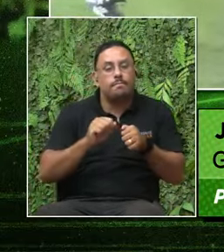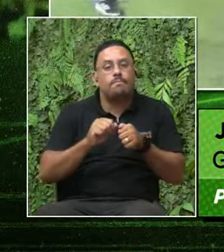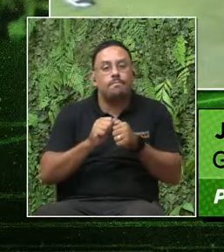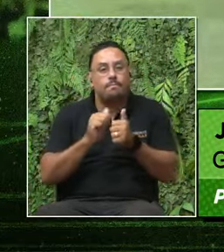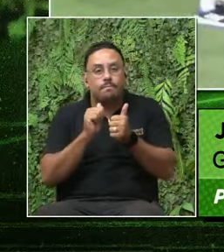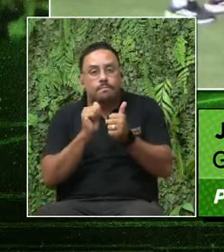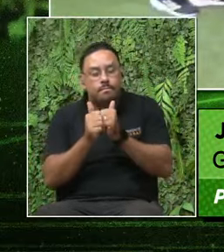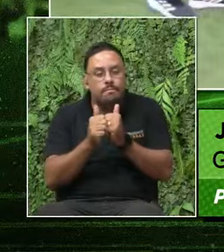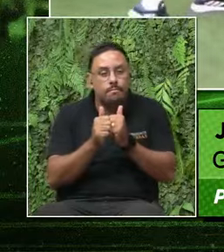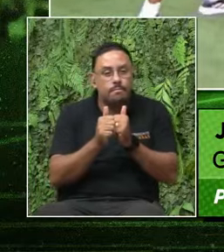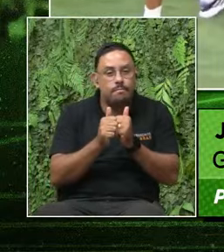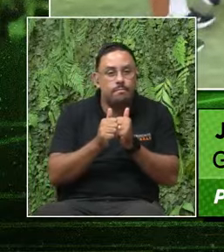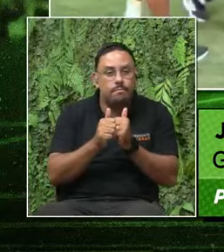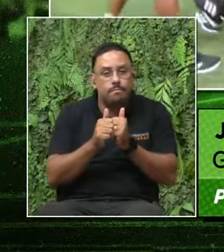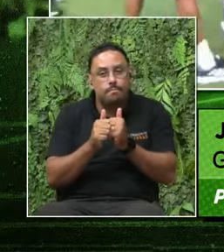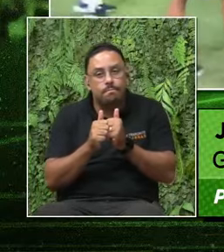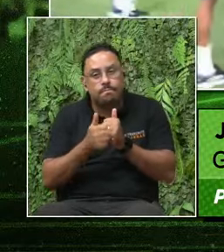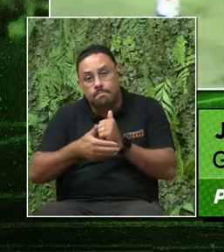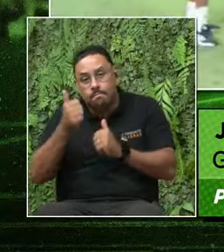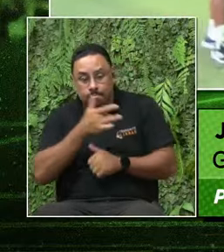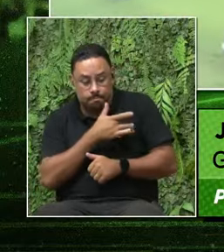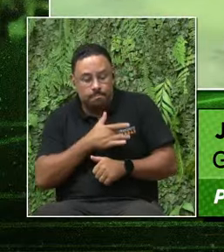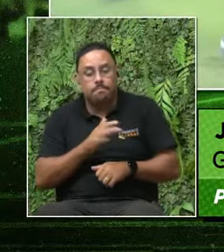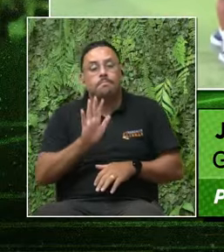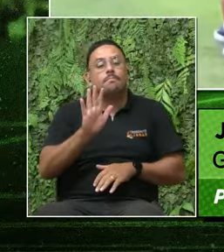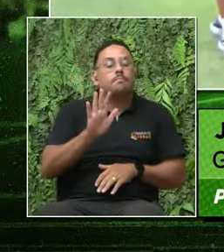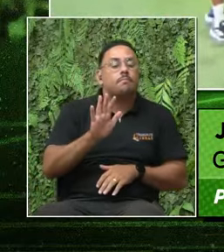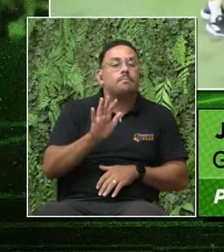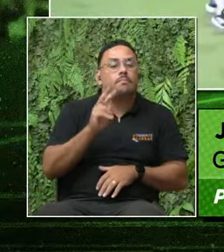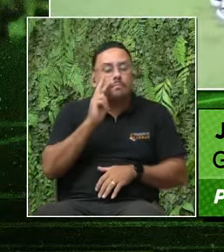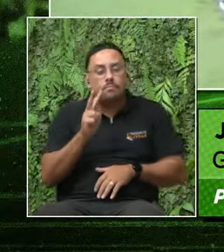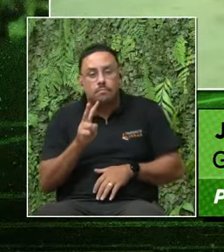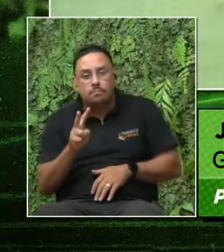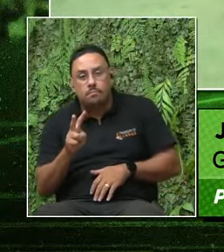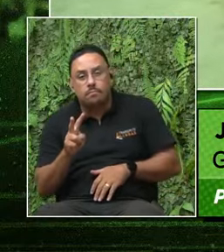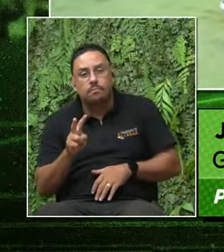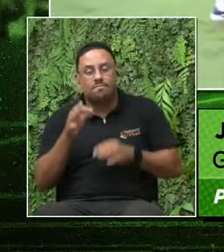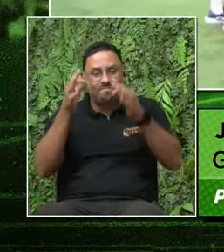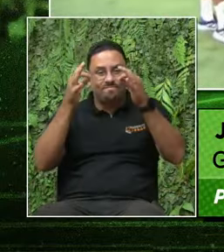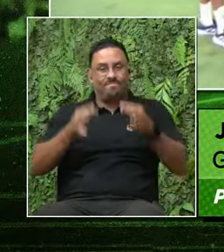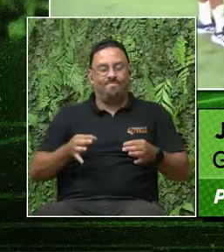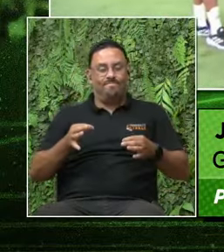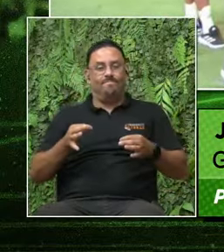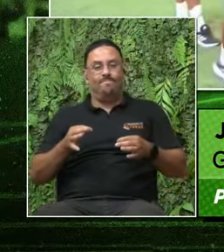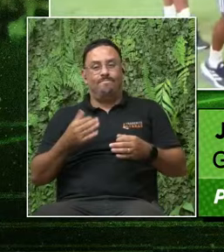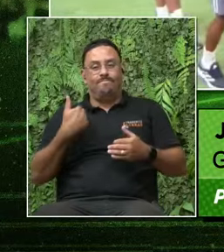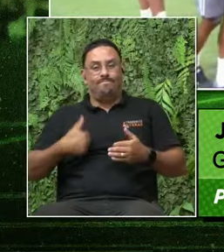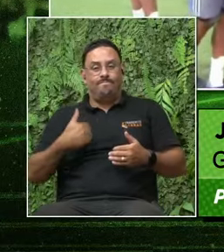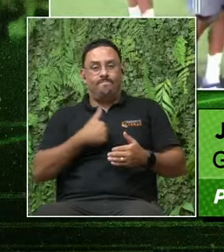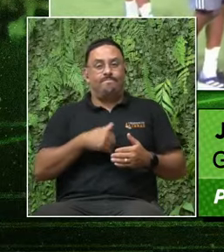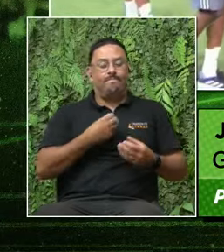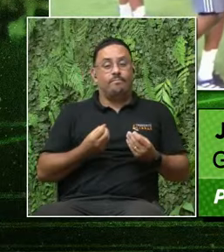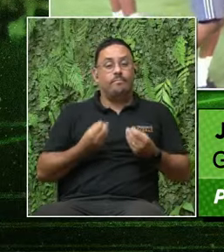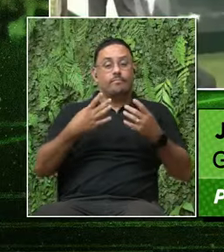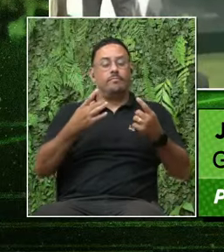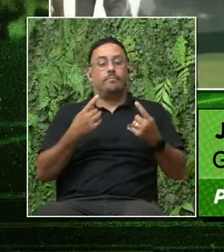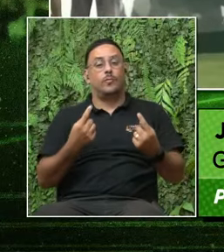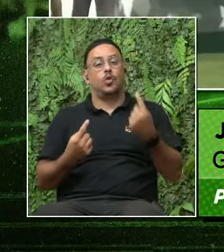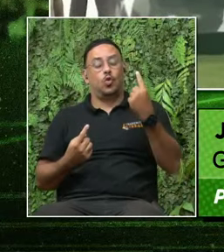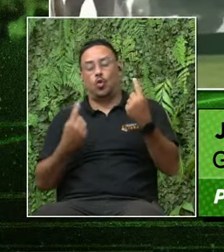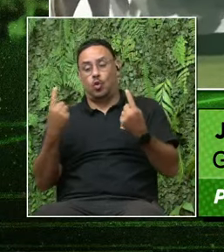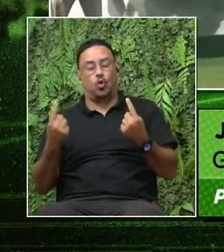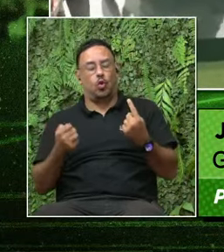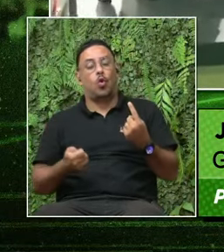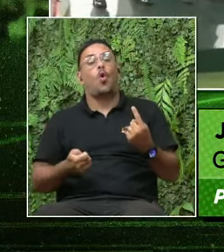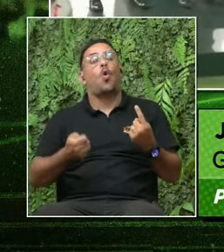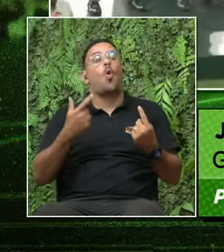Cruzeiro andar agora e todo mundo tinha certeza que o Atlético só cedeu o empate e quase perdeu o jogo